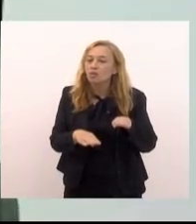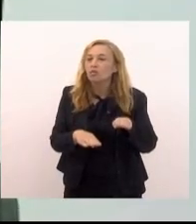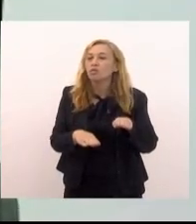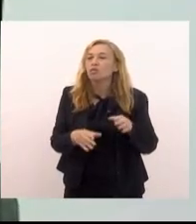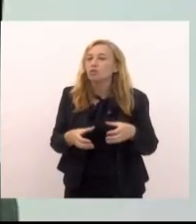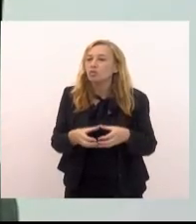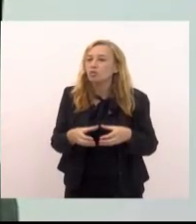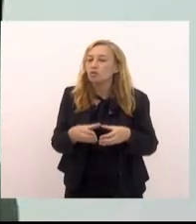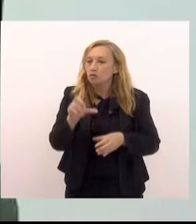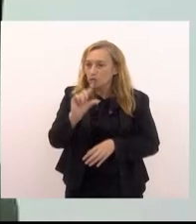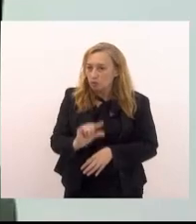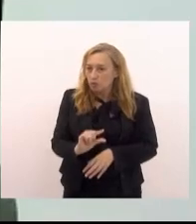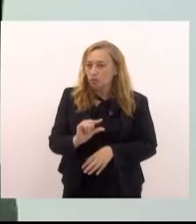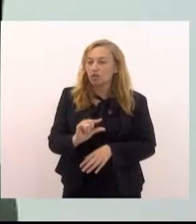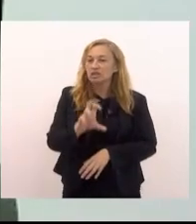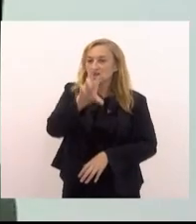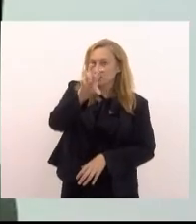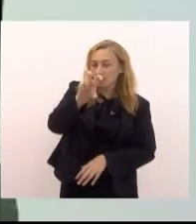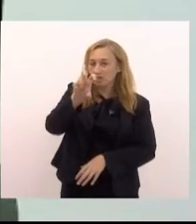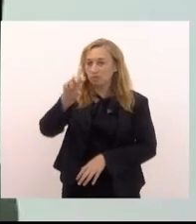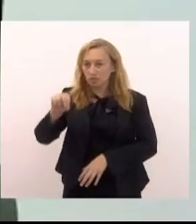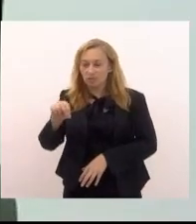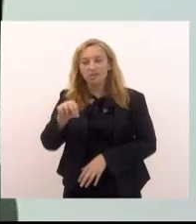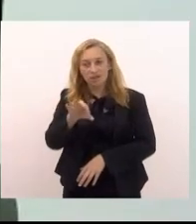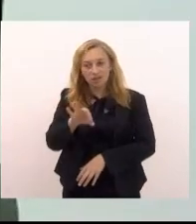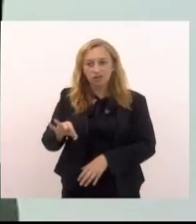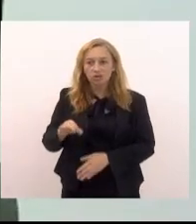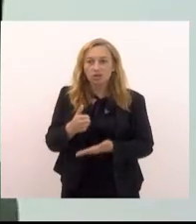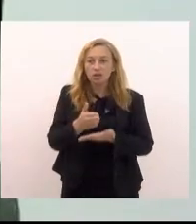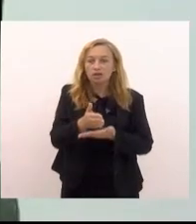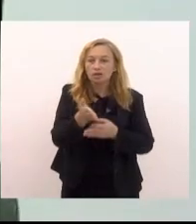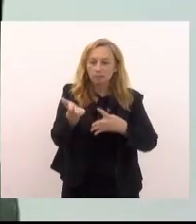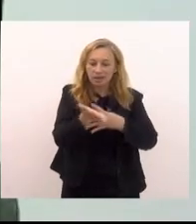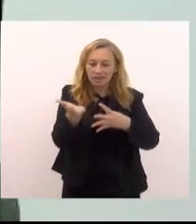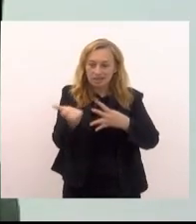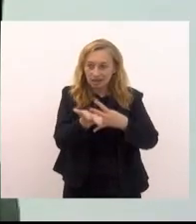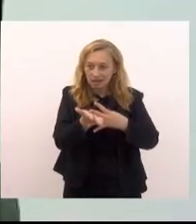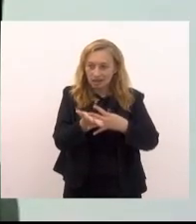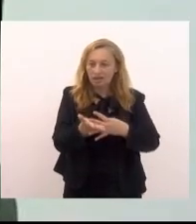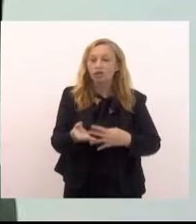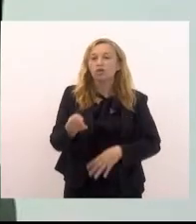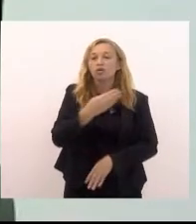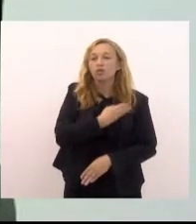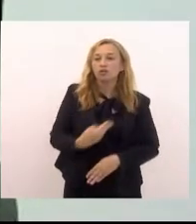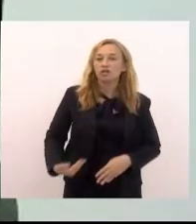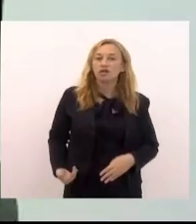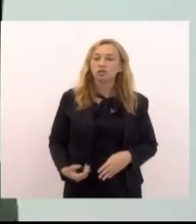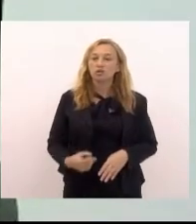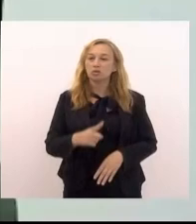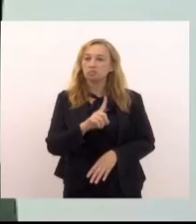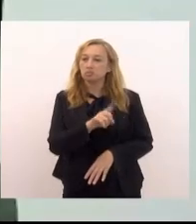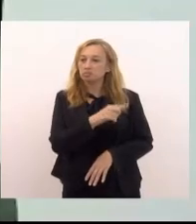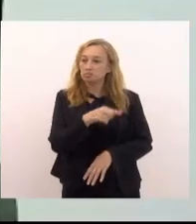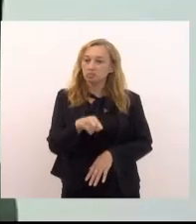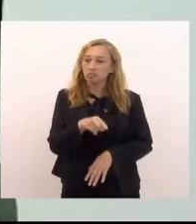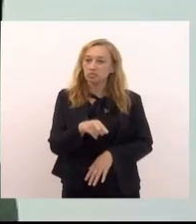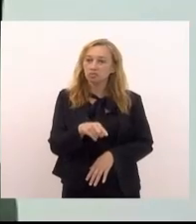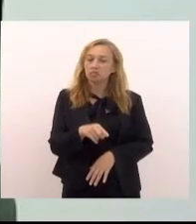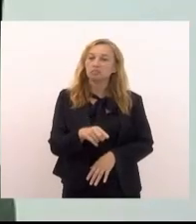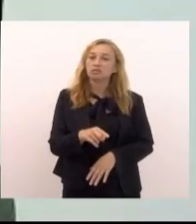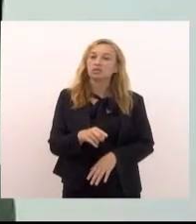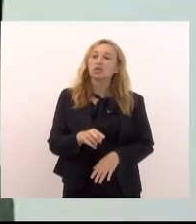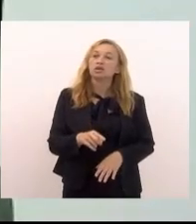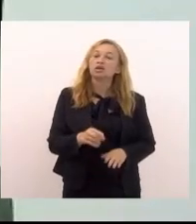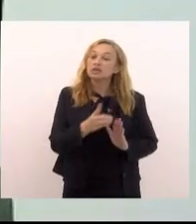garantimos 150% em duas parcelas, o governador vetou, propôs em cima